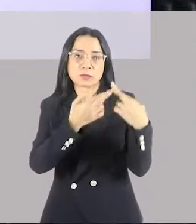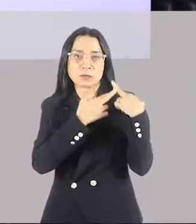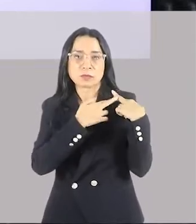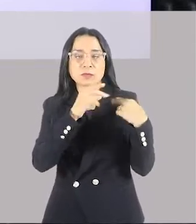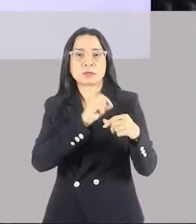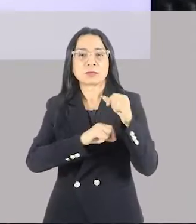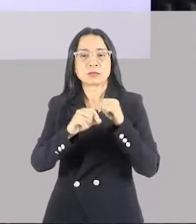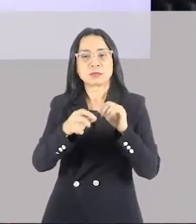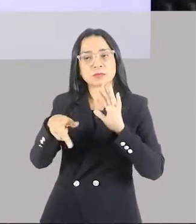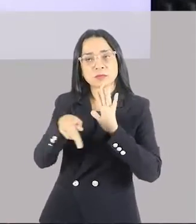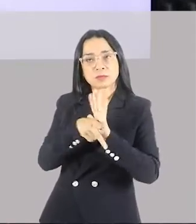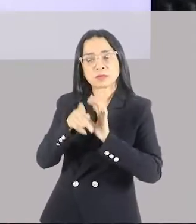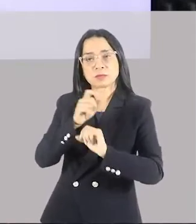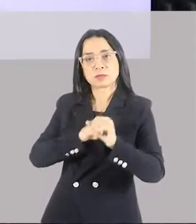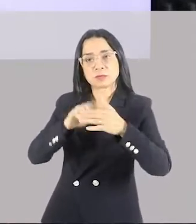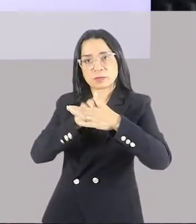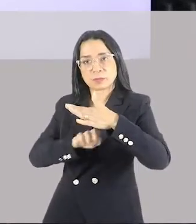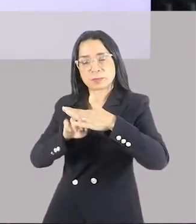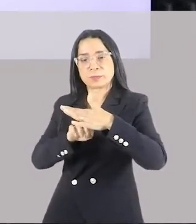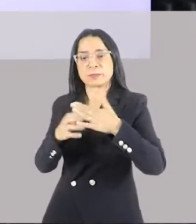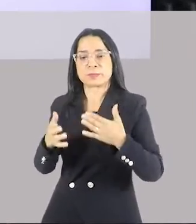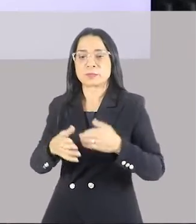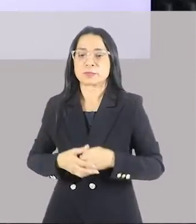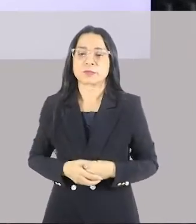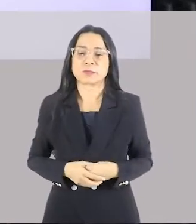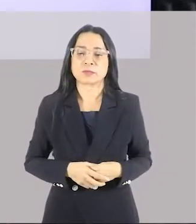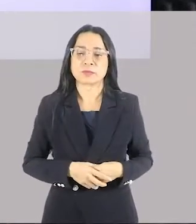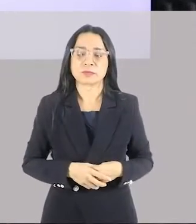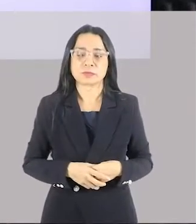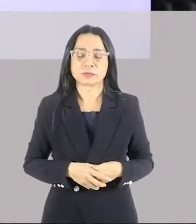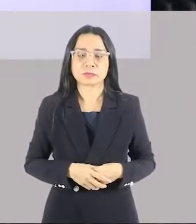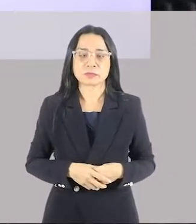responsabilização é pelas próprias empresas.